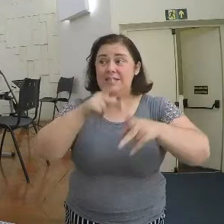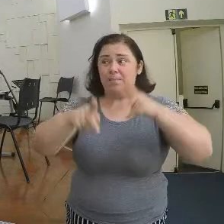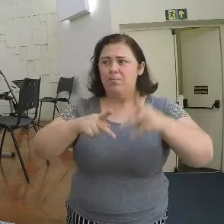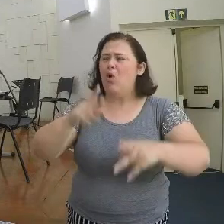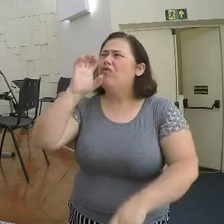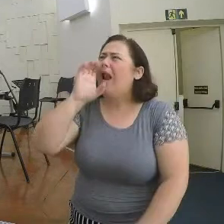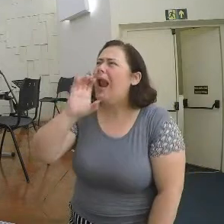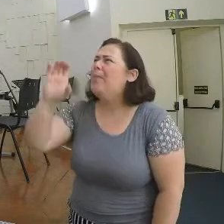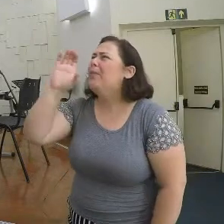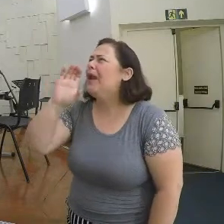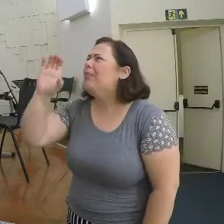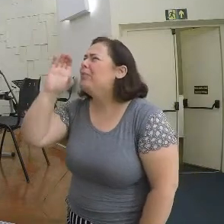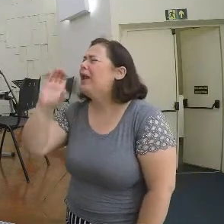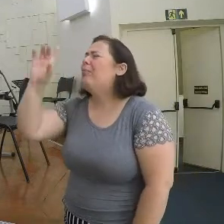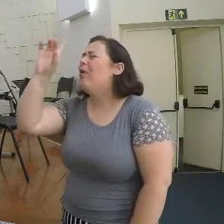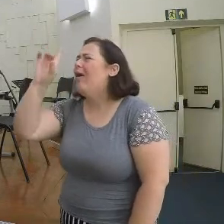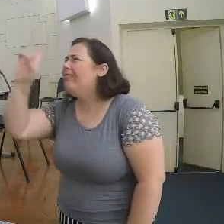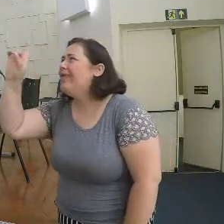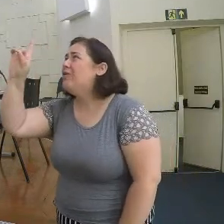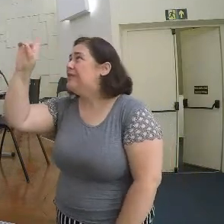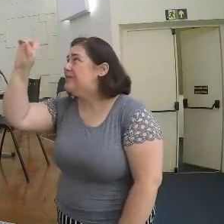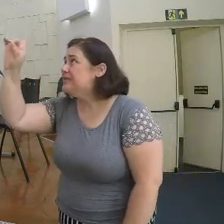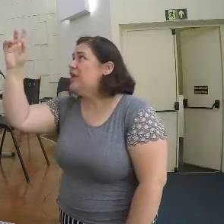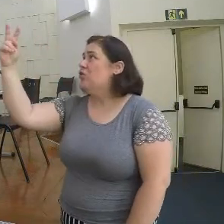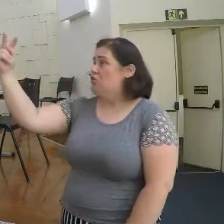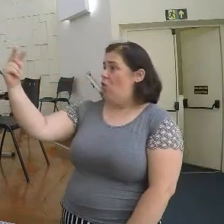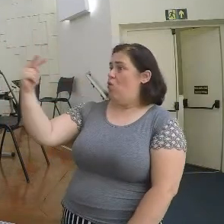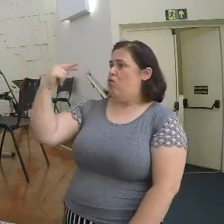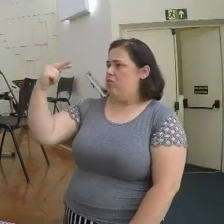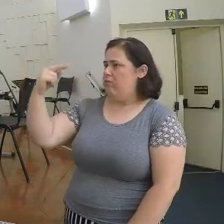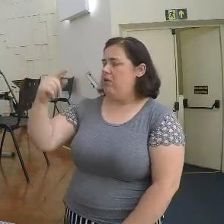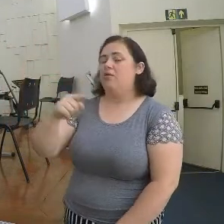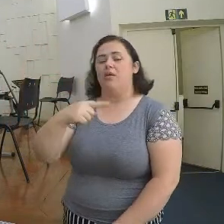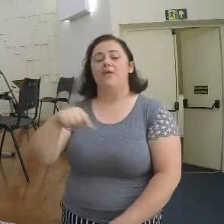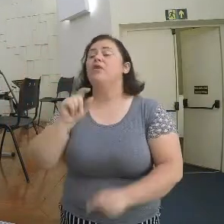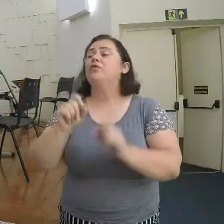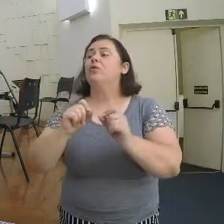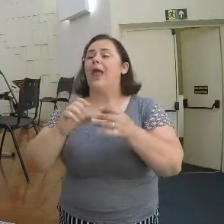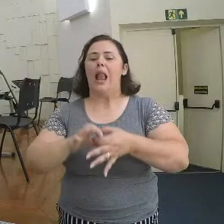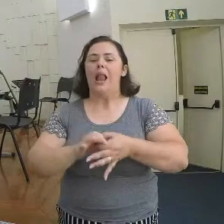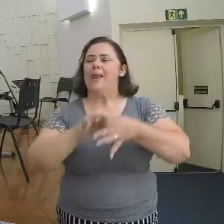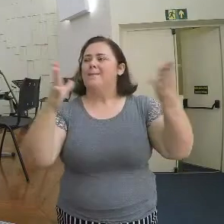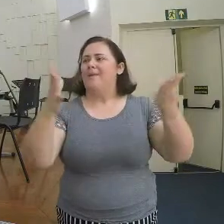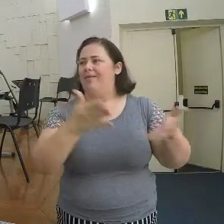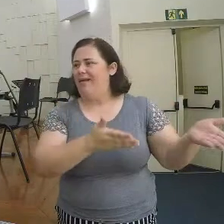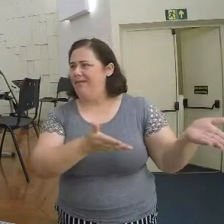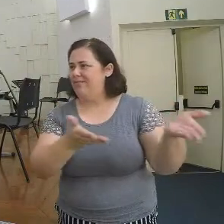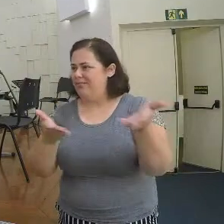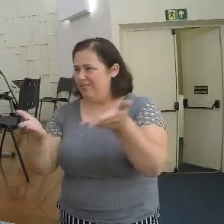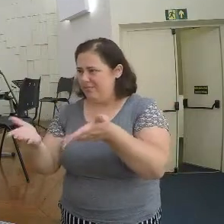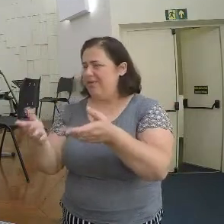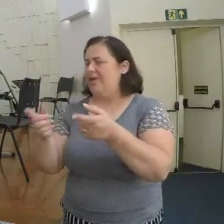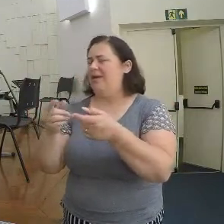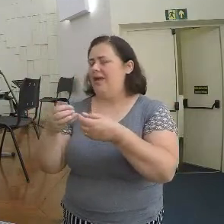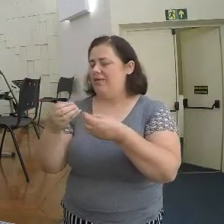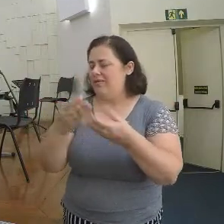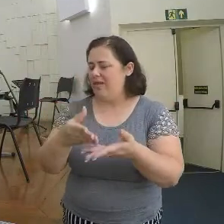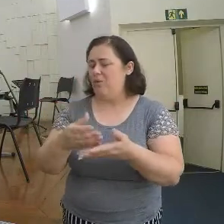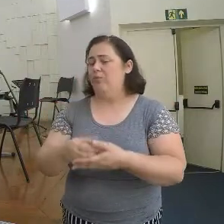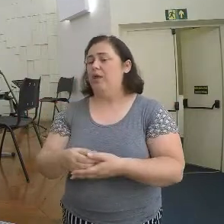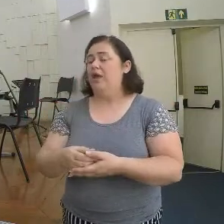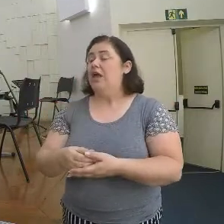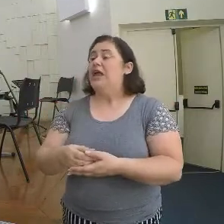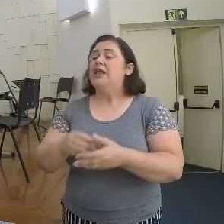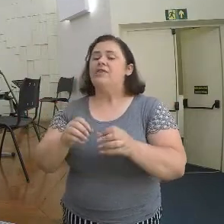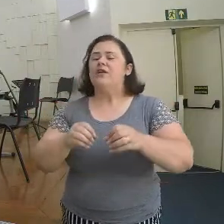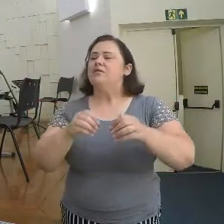nossa angústia, para o nosso trabalho e para a nossa opressão. E o Senhor nos tirou